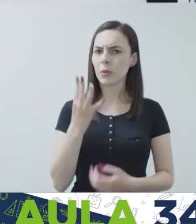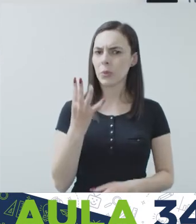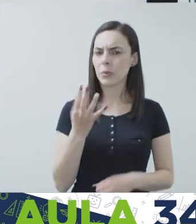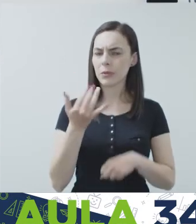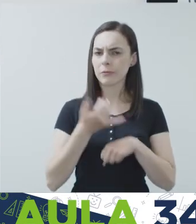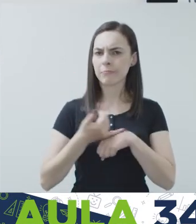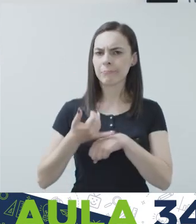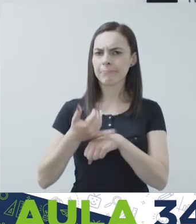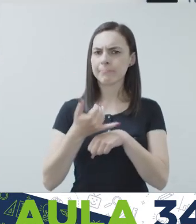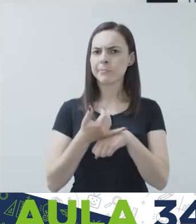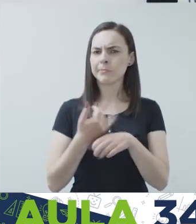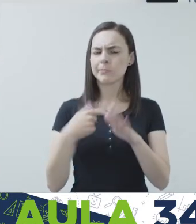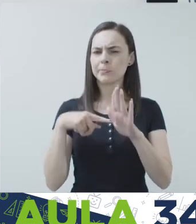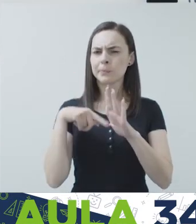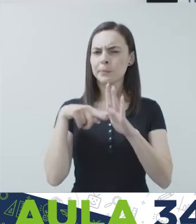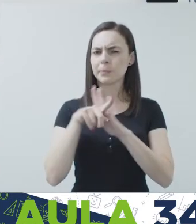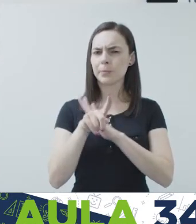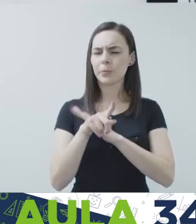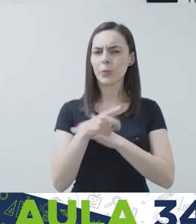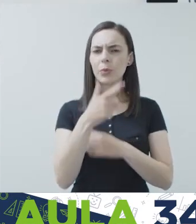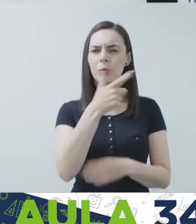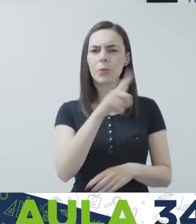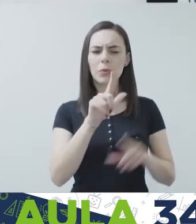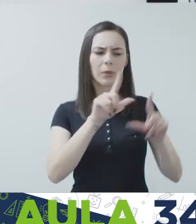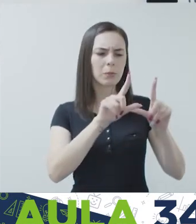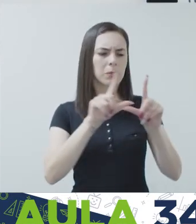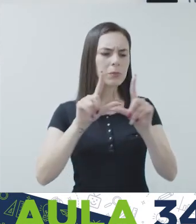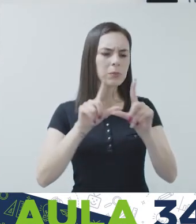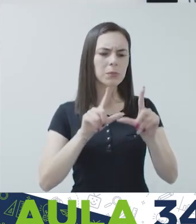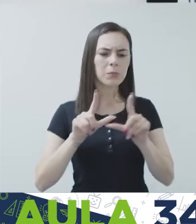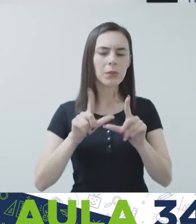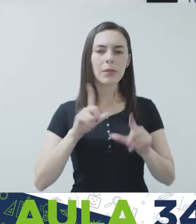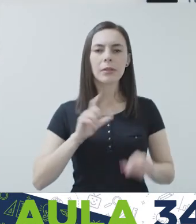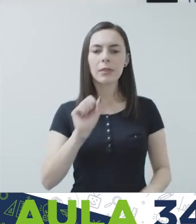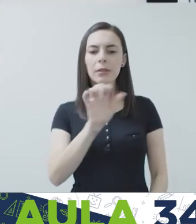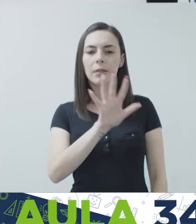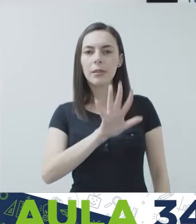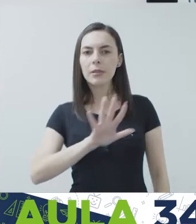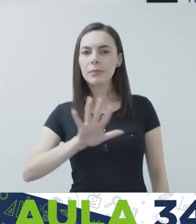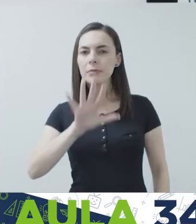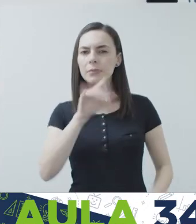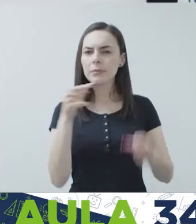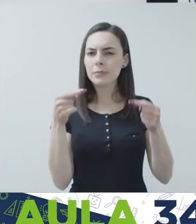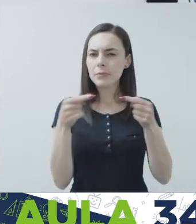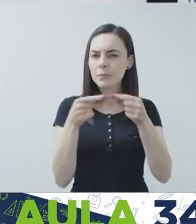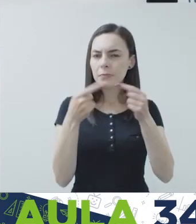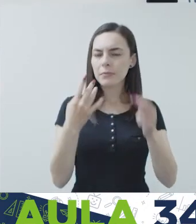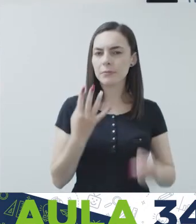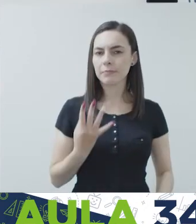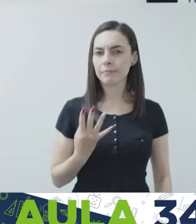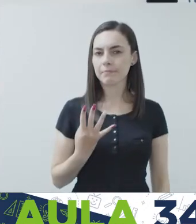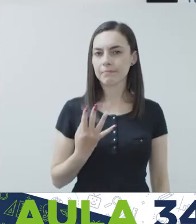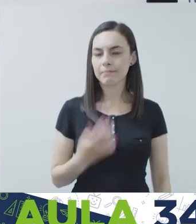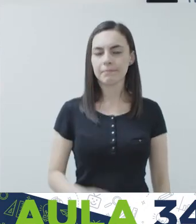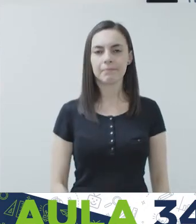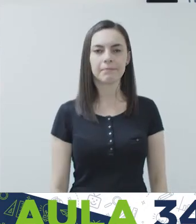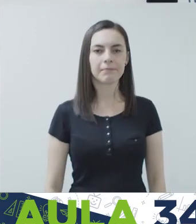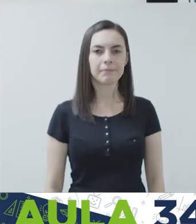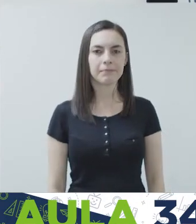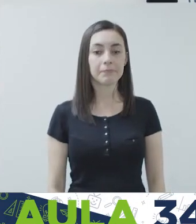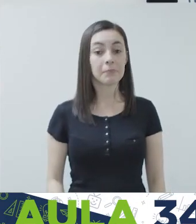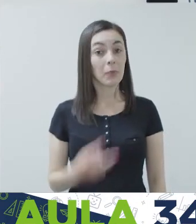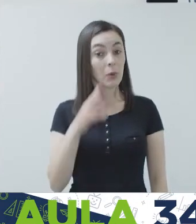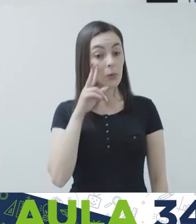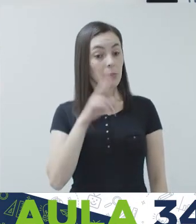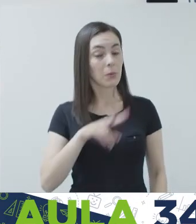objetos, quais das cartinhas onde tem imagem de objeto que nós temos 4? Vocês vão